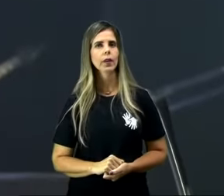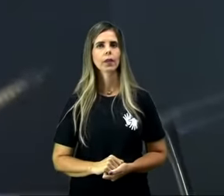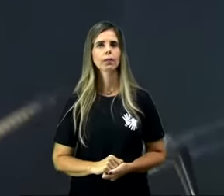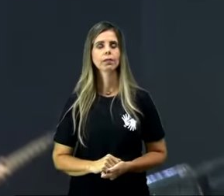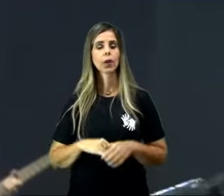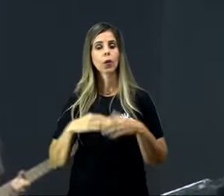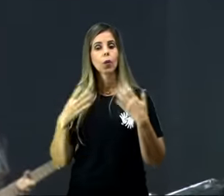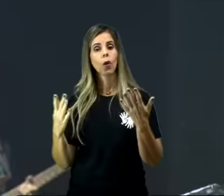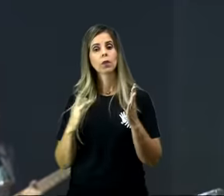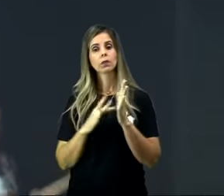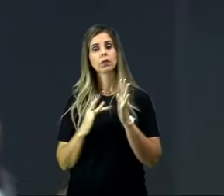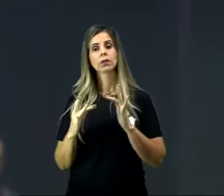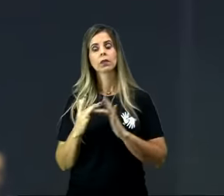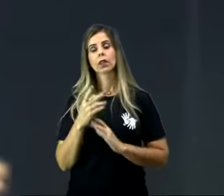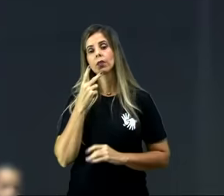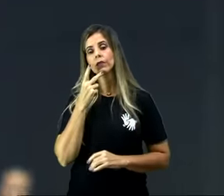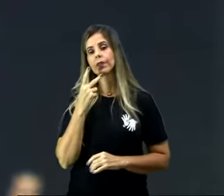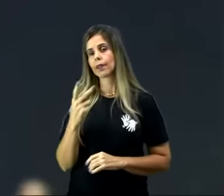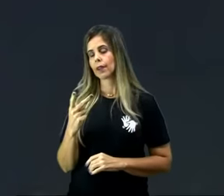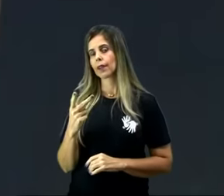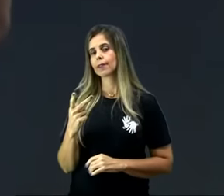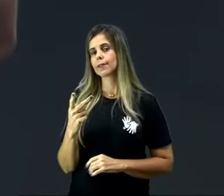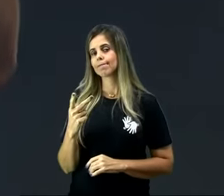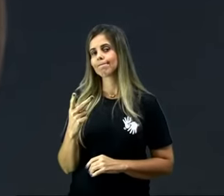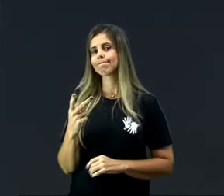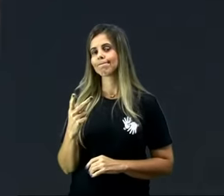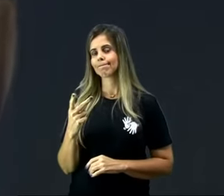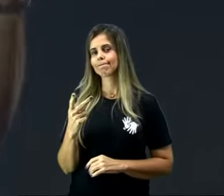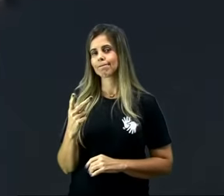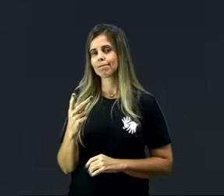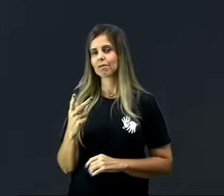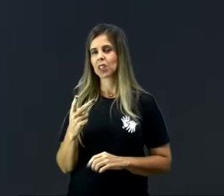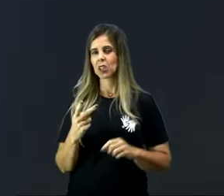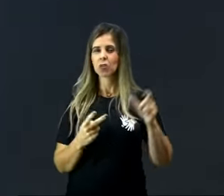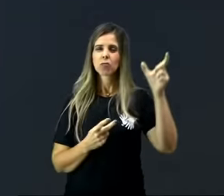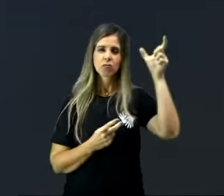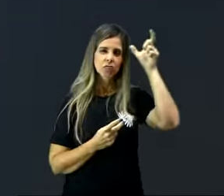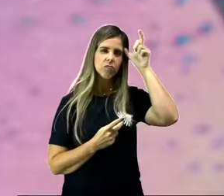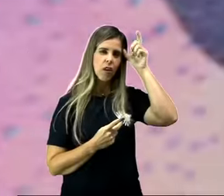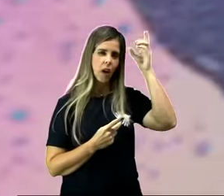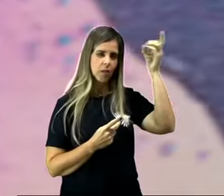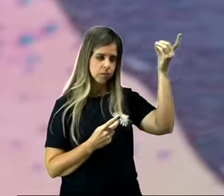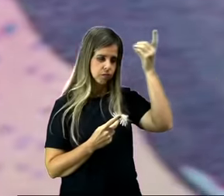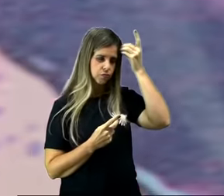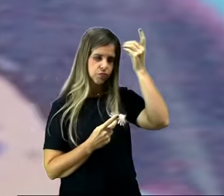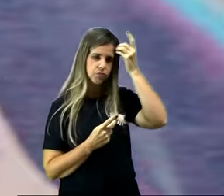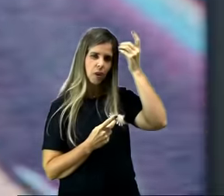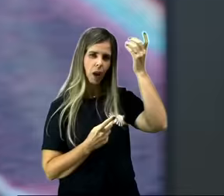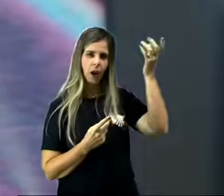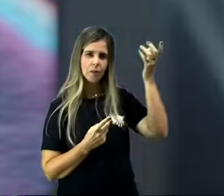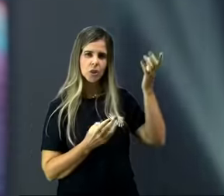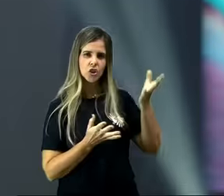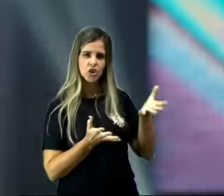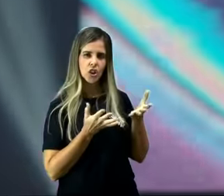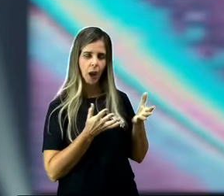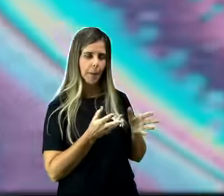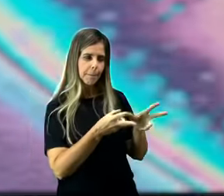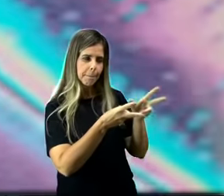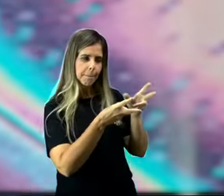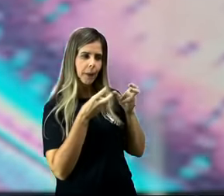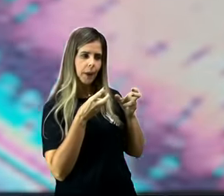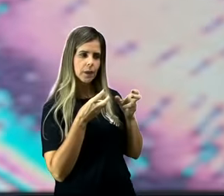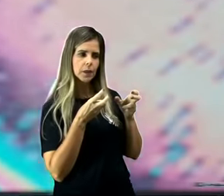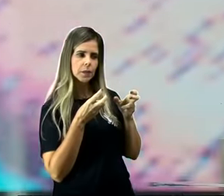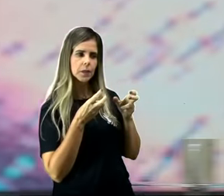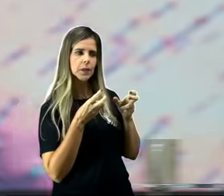Quando Jesus dizia isso, o nível subia. Os espíritos imundos já começavam: ih, rapaz, o homem chegou. Quem